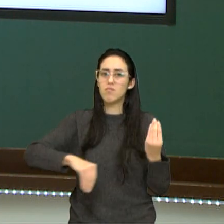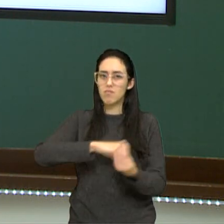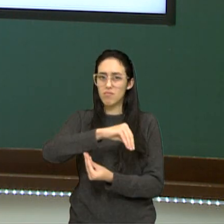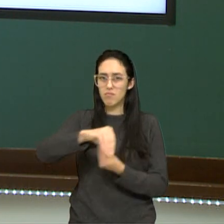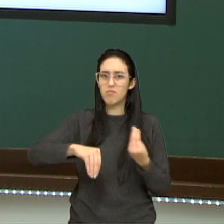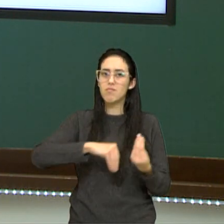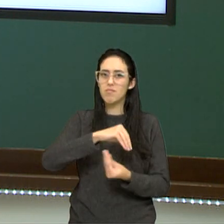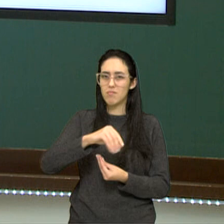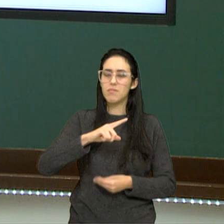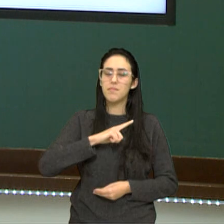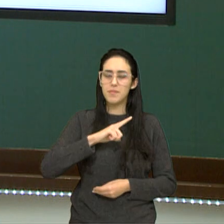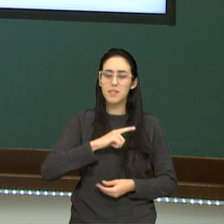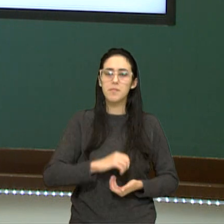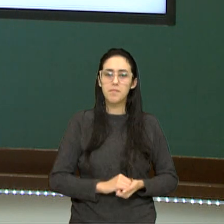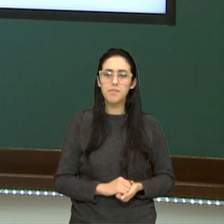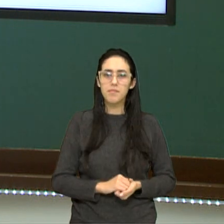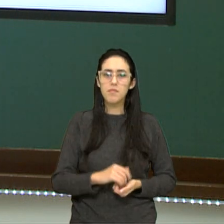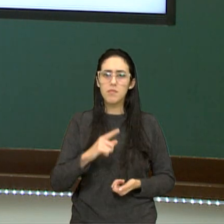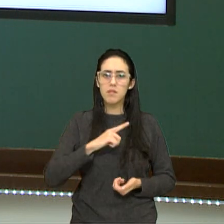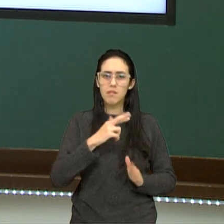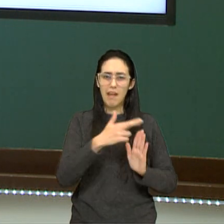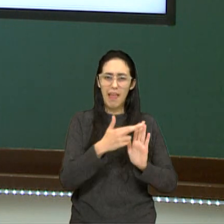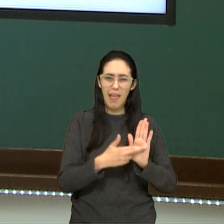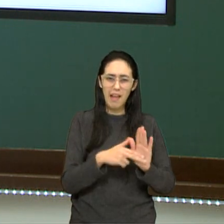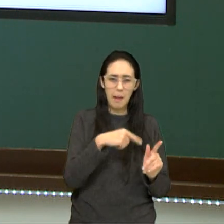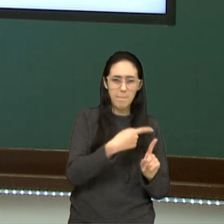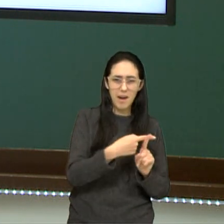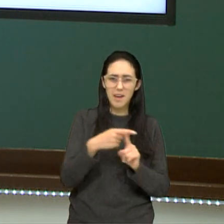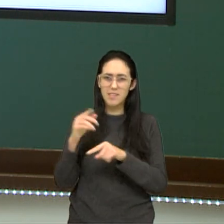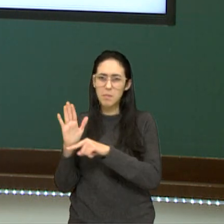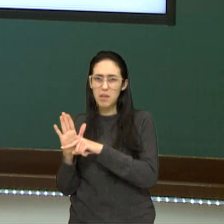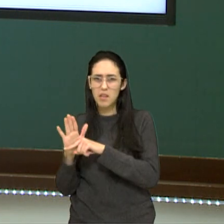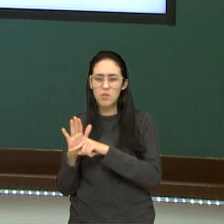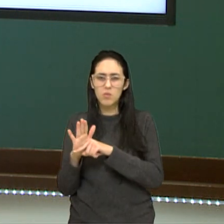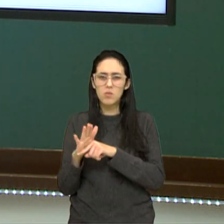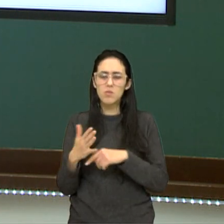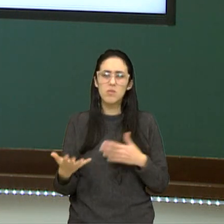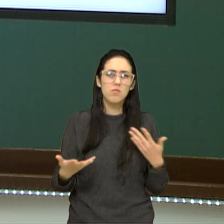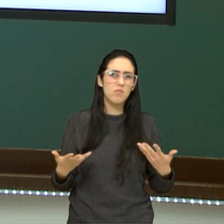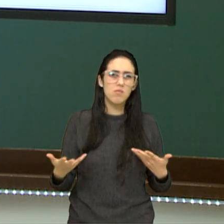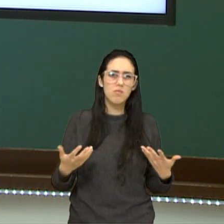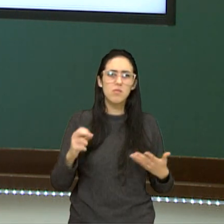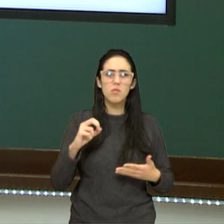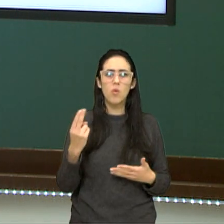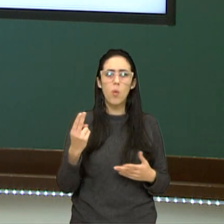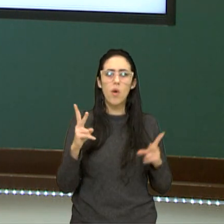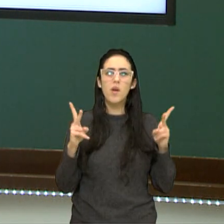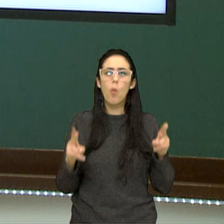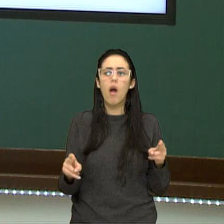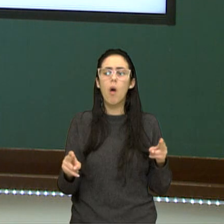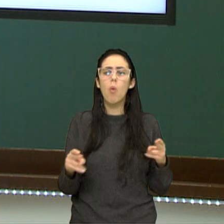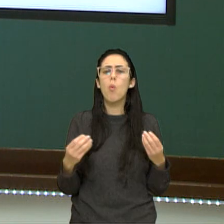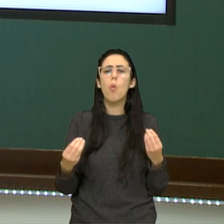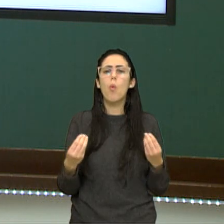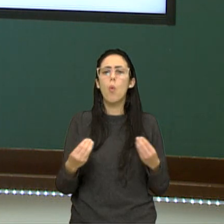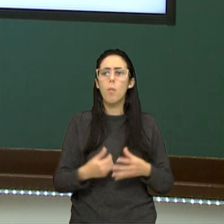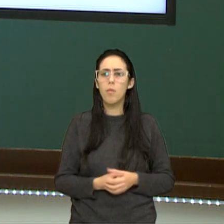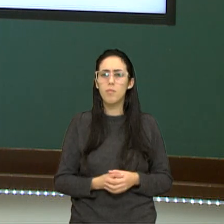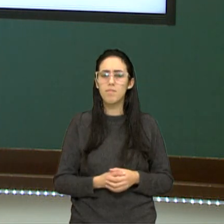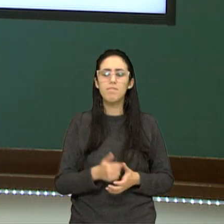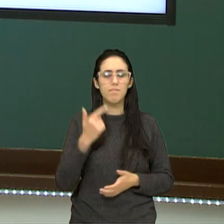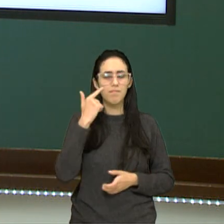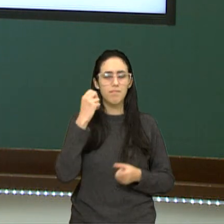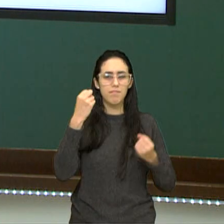com os números negativos? Usa a regra de sinal? Ou só considera os sinais iguais? Como é que faz, hein?